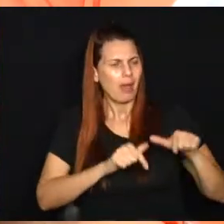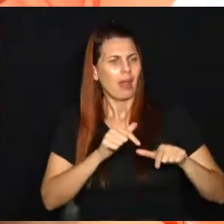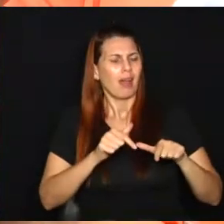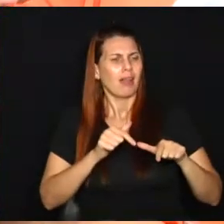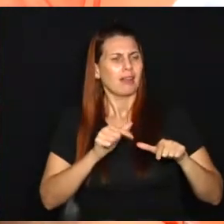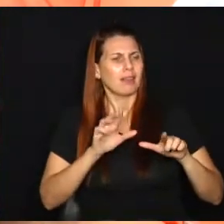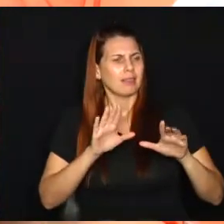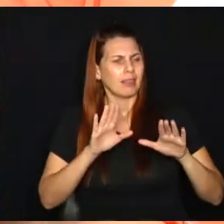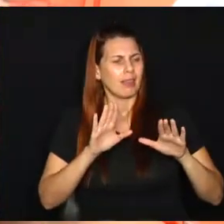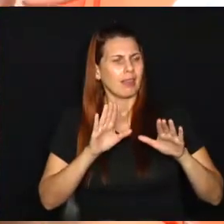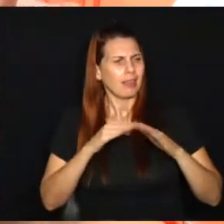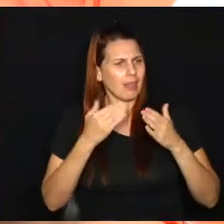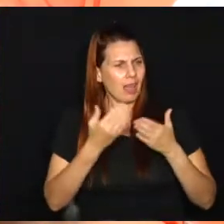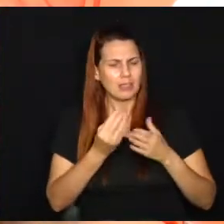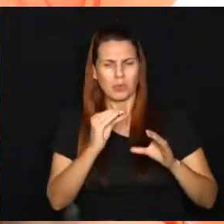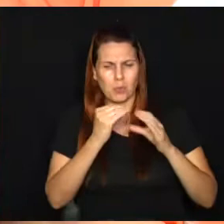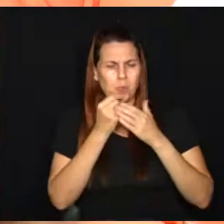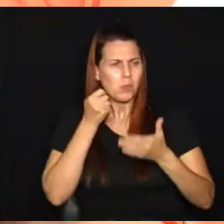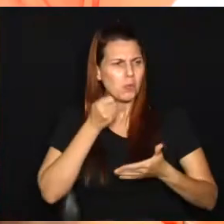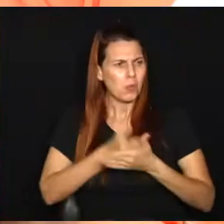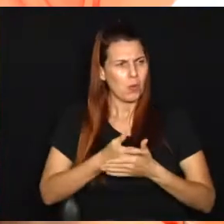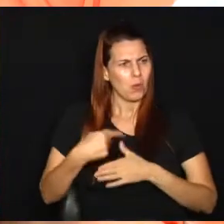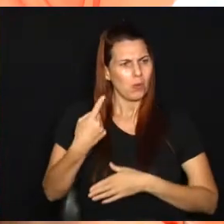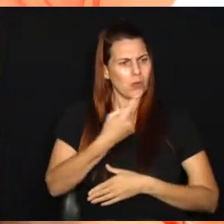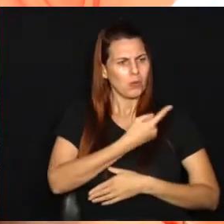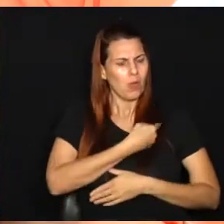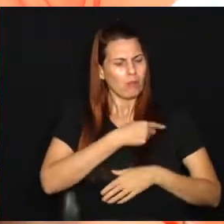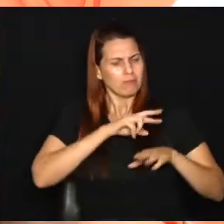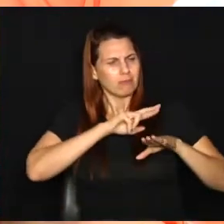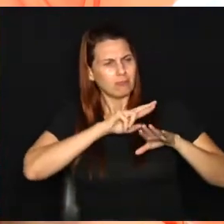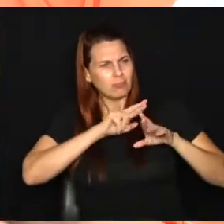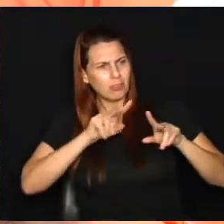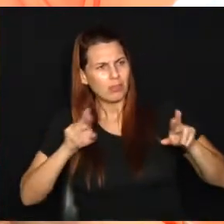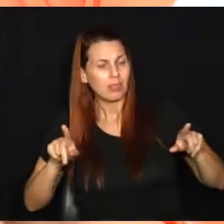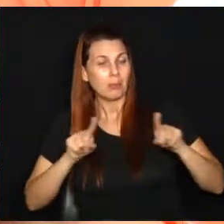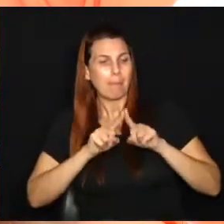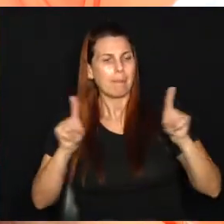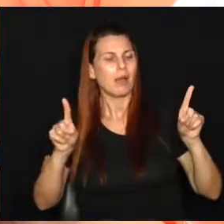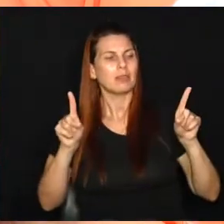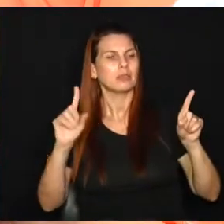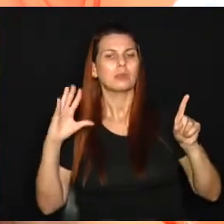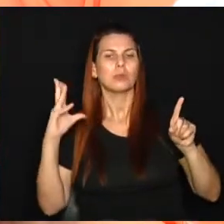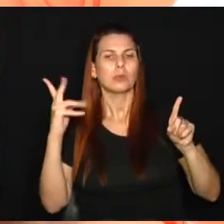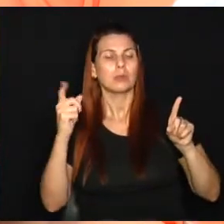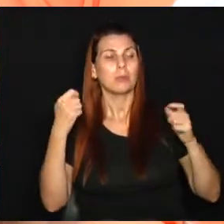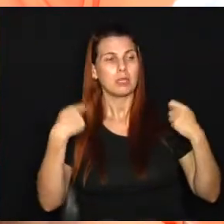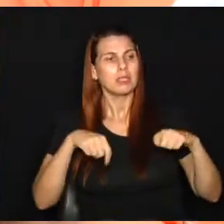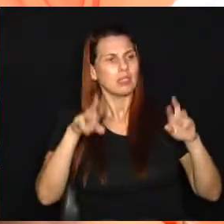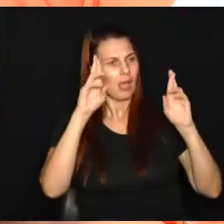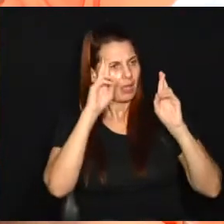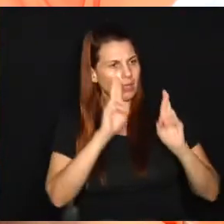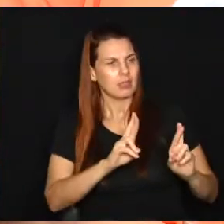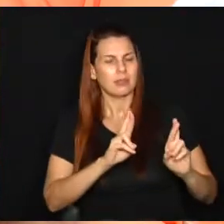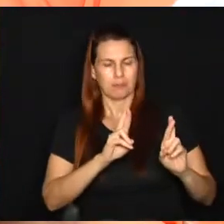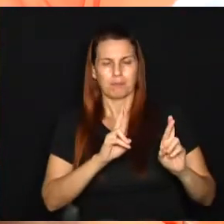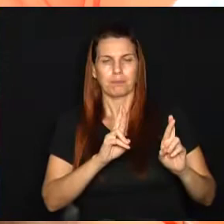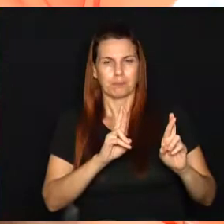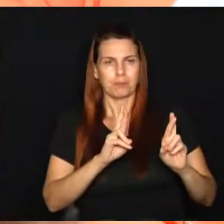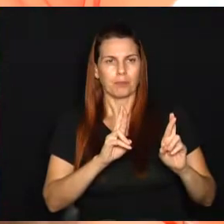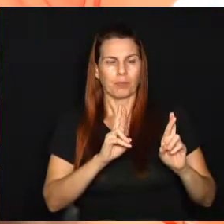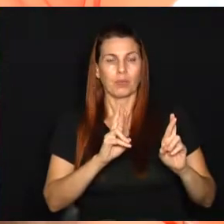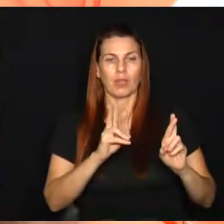a mulherada do jeito que a gente é, né? Com a nossa diversidade, e que todo mundo merece respeito. Com certeza poderiam ter